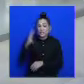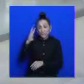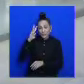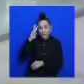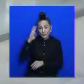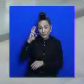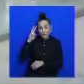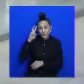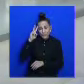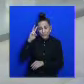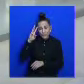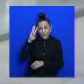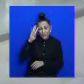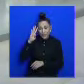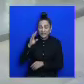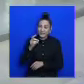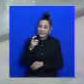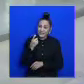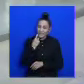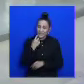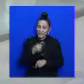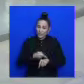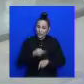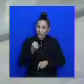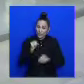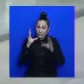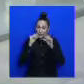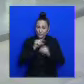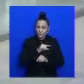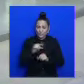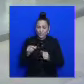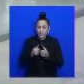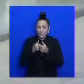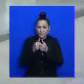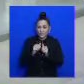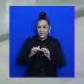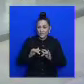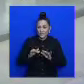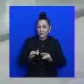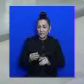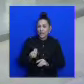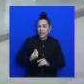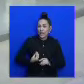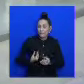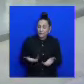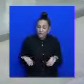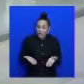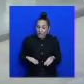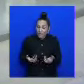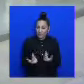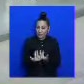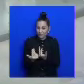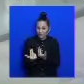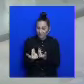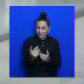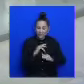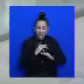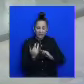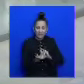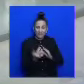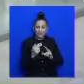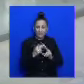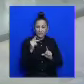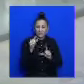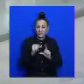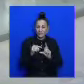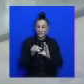e sextas-feiras, sempre a partir das 20 horas. E você pode acompanhar a transmissão ao vivo, como está fazendo agora, através das redes sociais